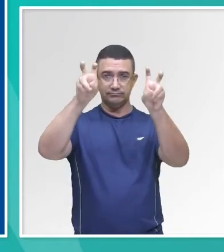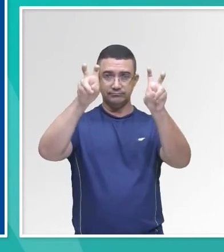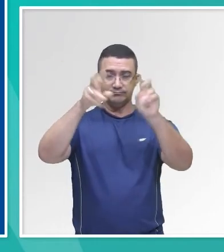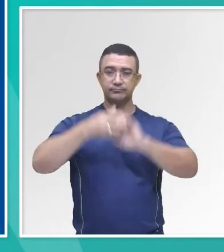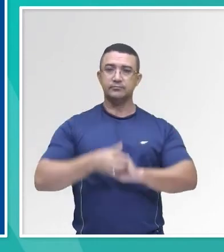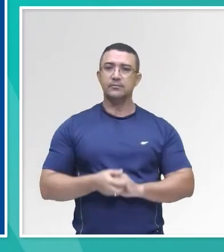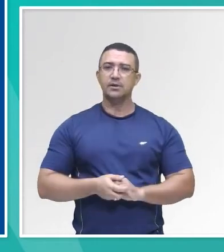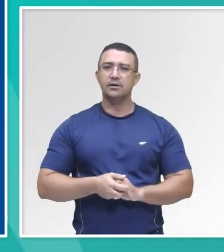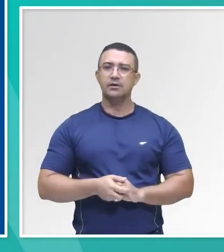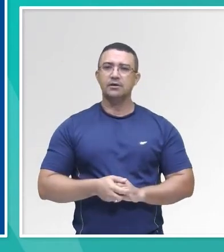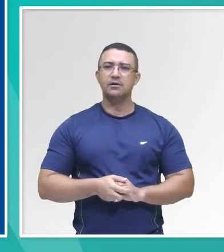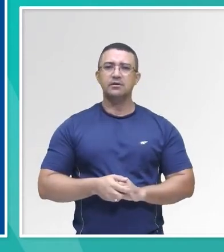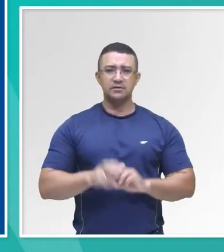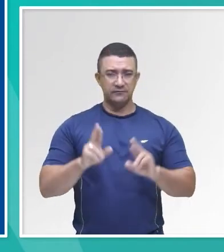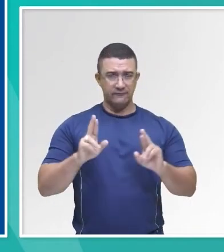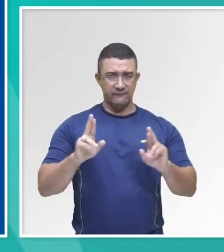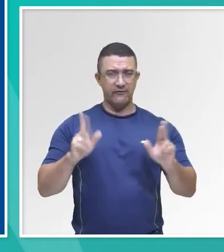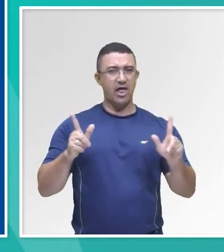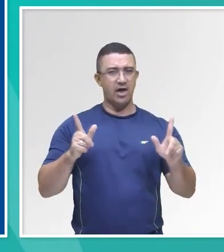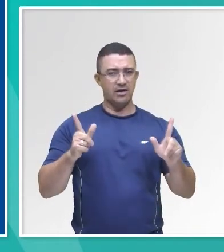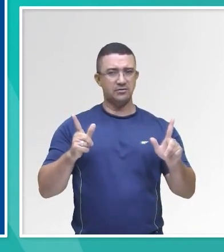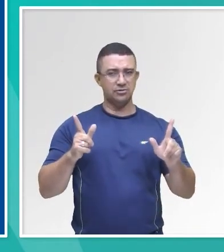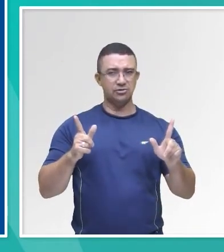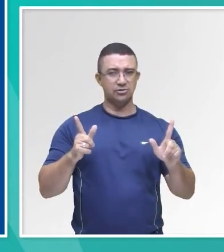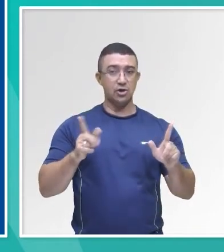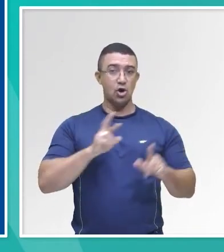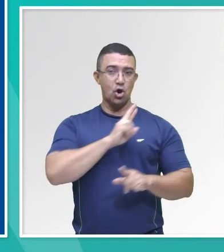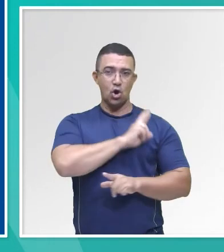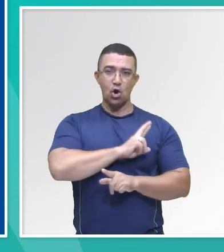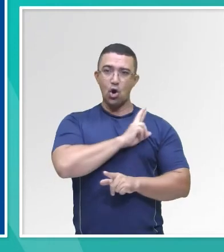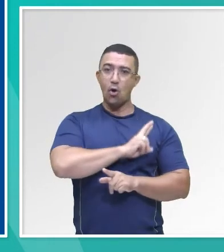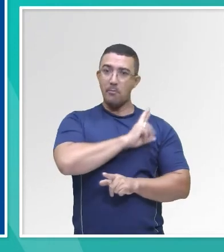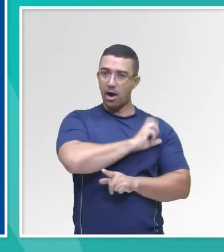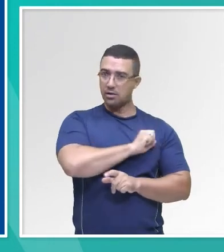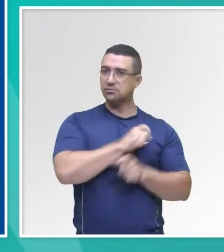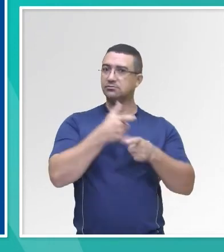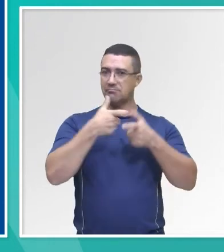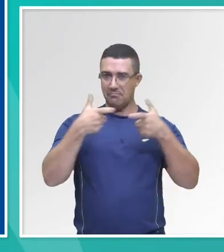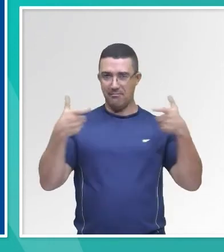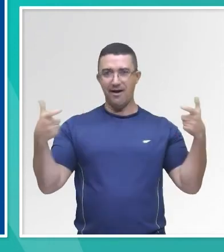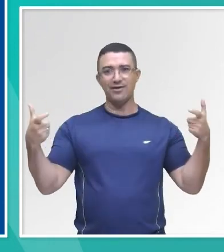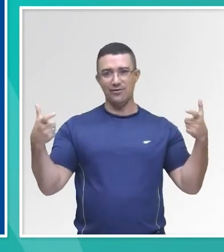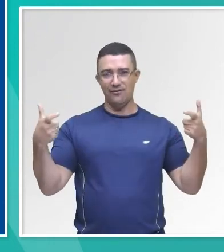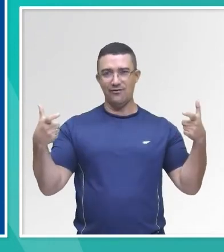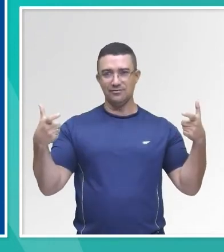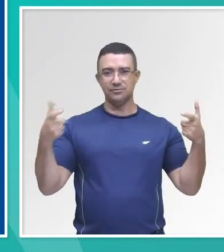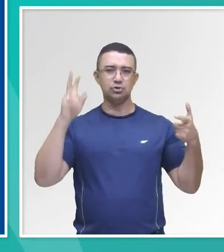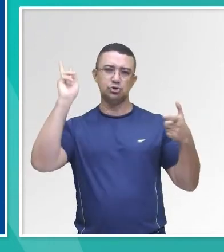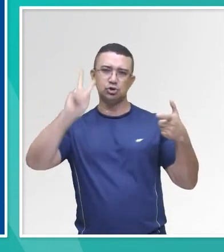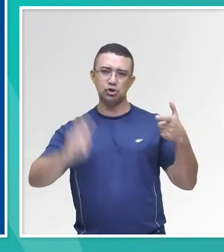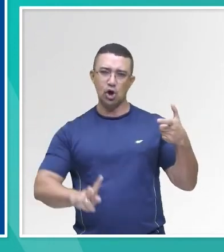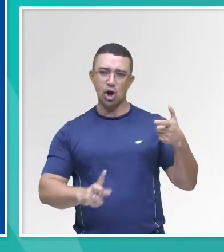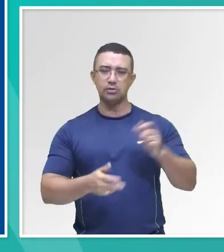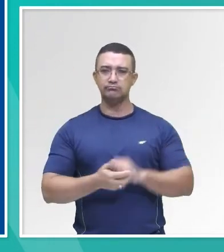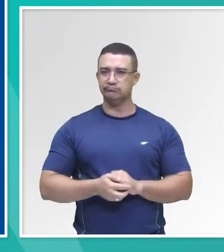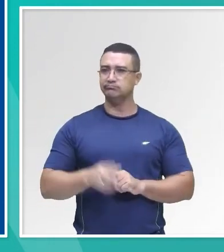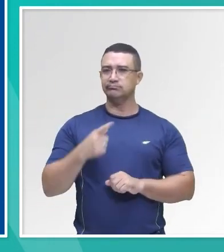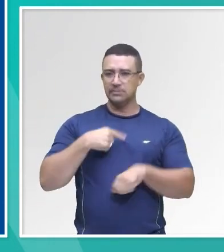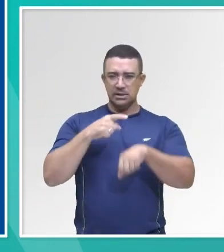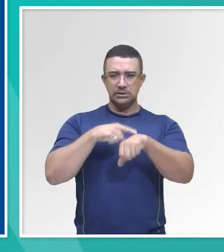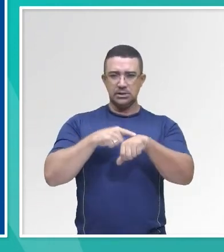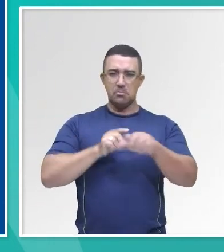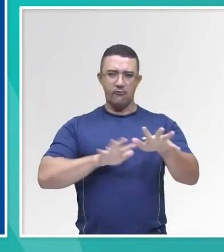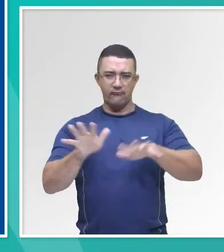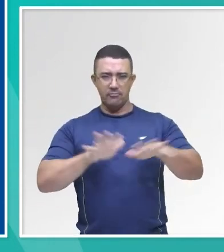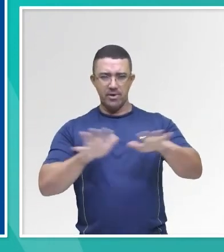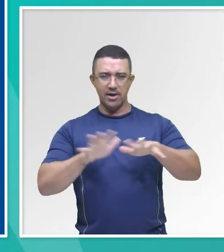acontece com o romance, cuja extensão é maior, falei, né? Que a extensão do romance é maior, o que permite um ritmo mais lento. A